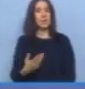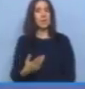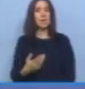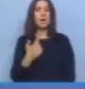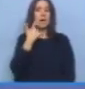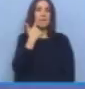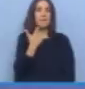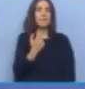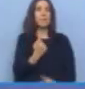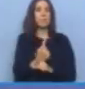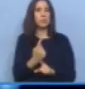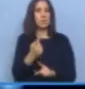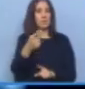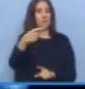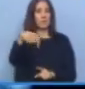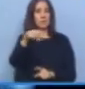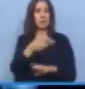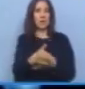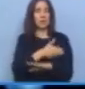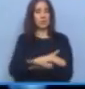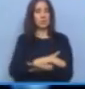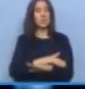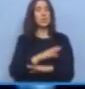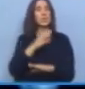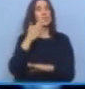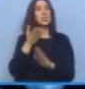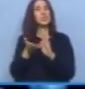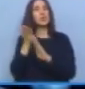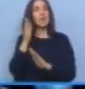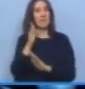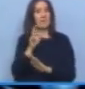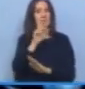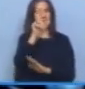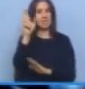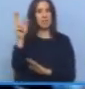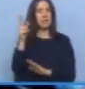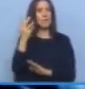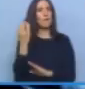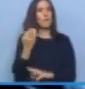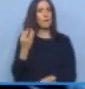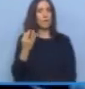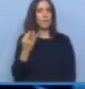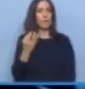talvez porque vocês antes tiveram fora do país e passaram nestas